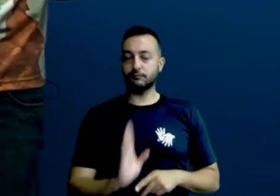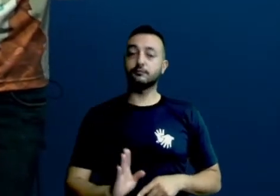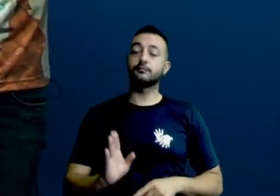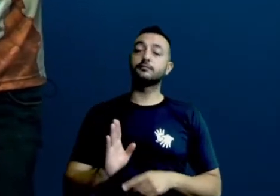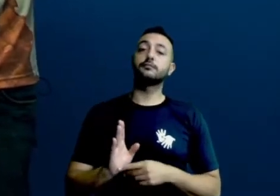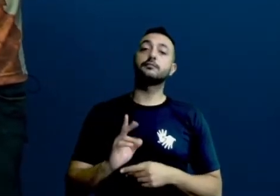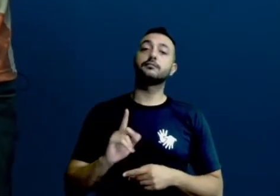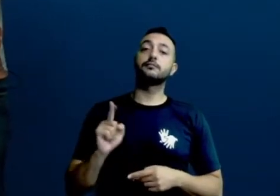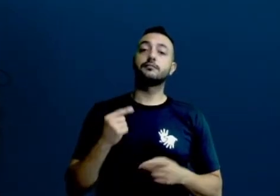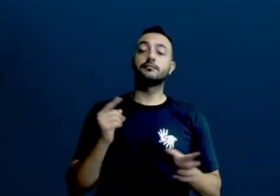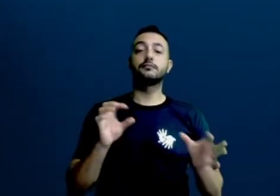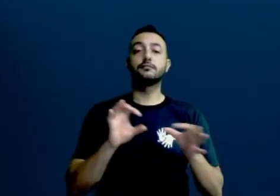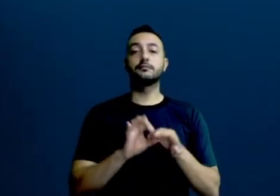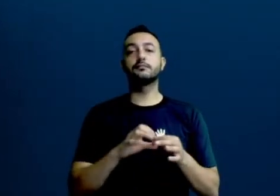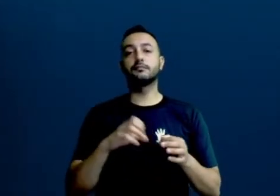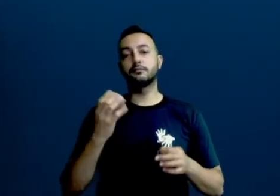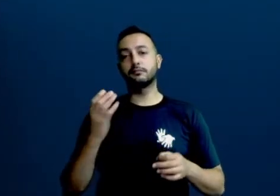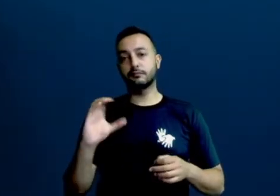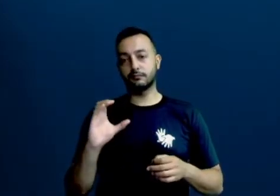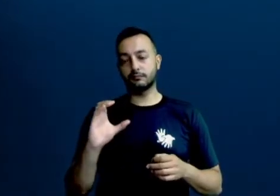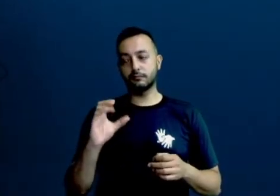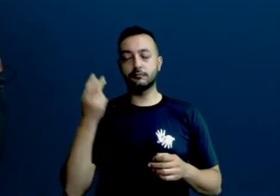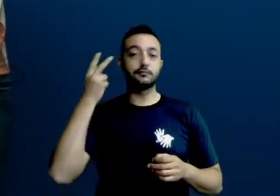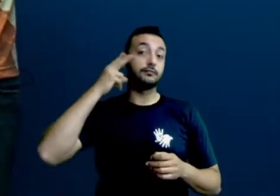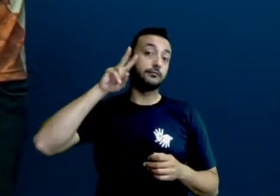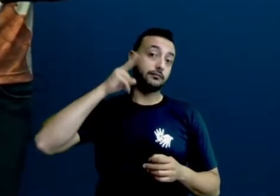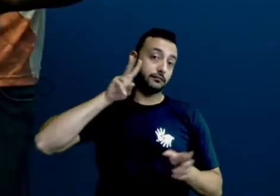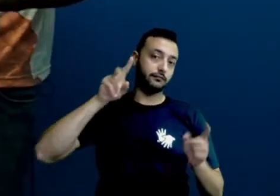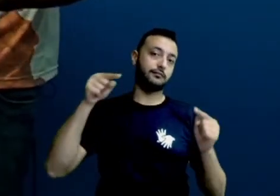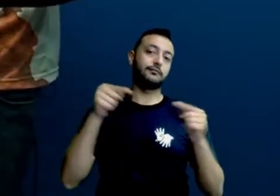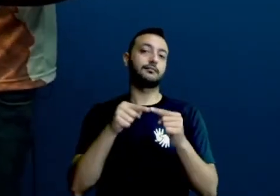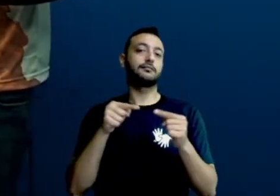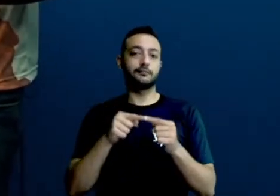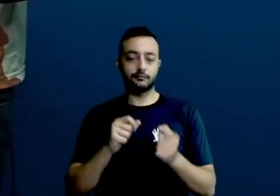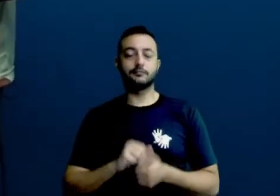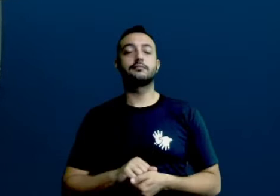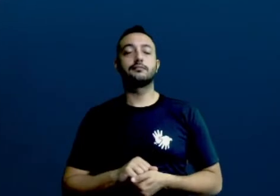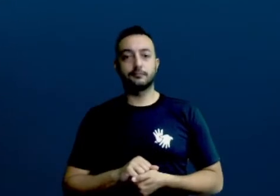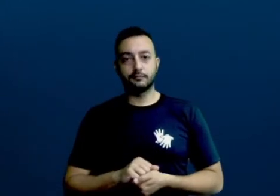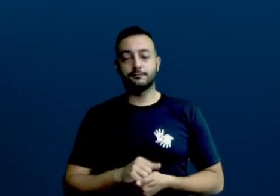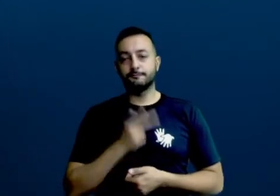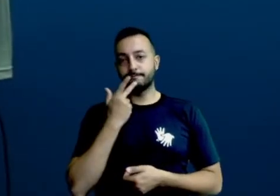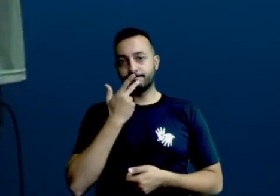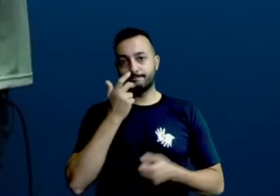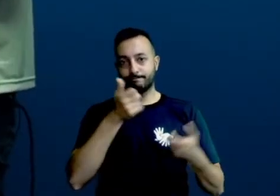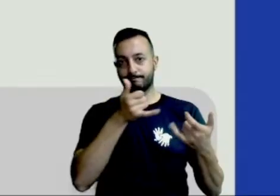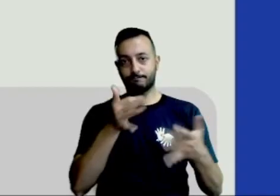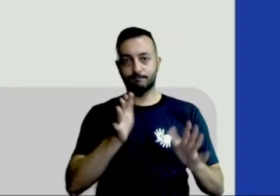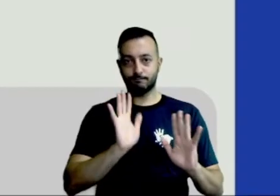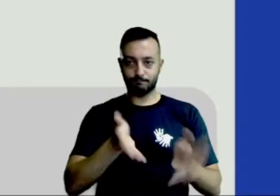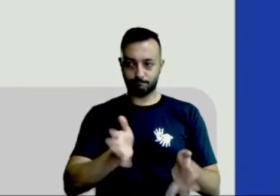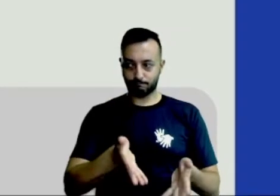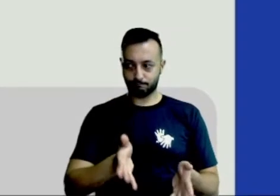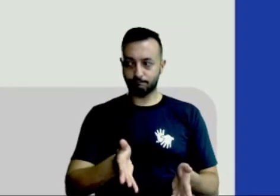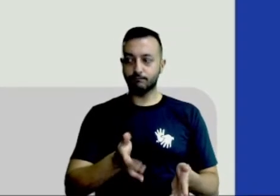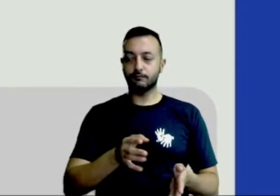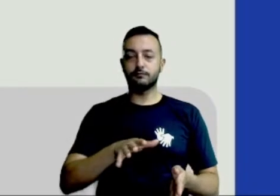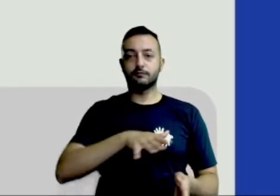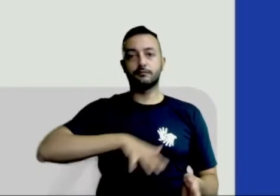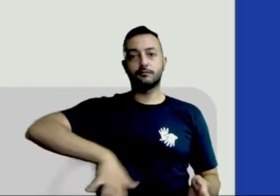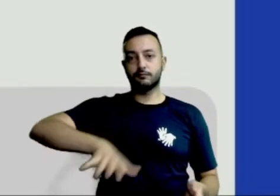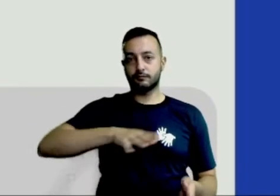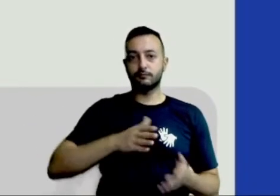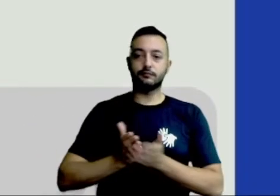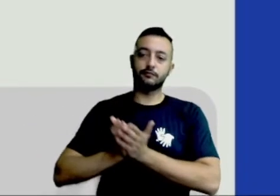possui a gente faz um link entre ciência e história Tá certo como eu tinha falado para vocês o nosso território